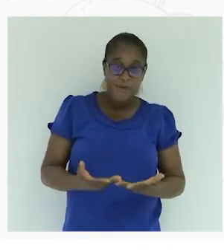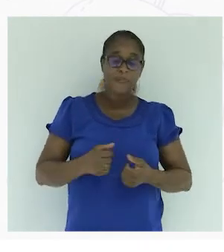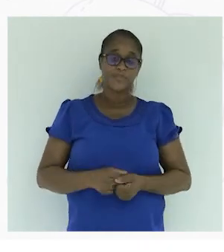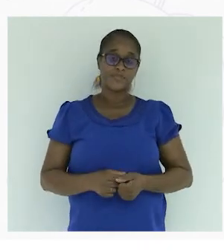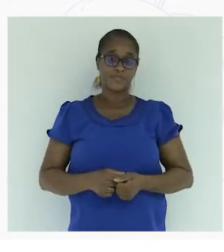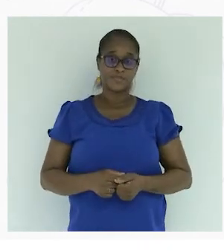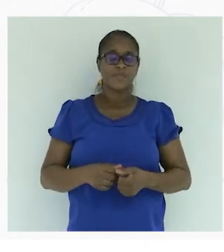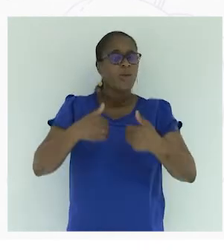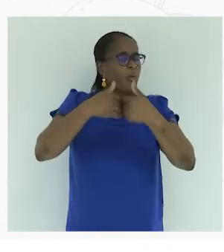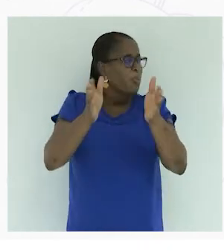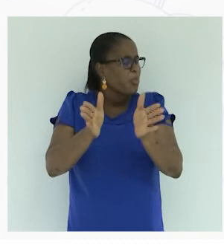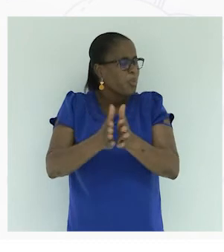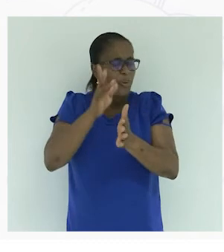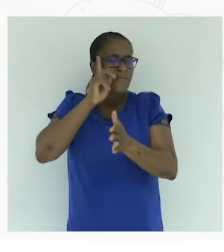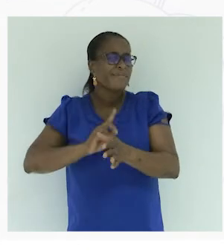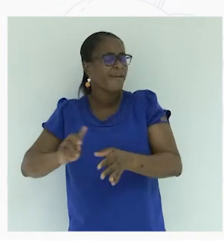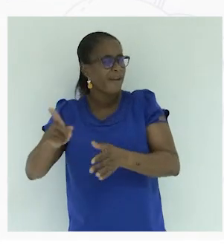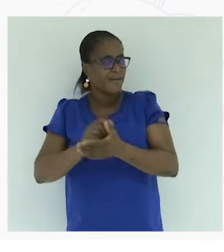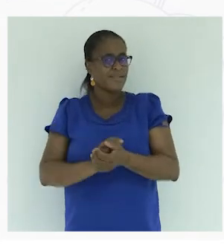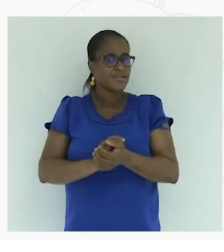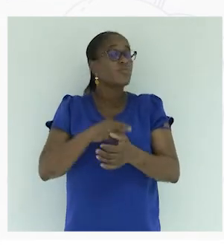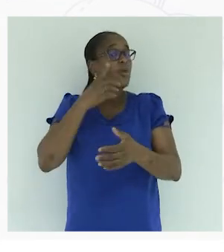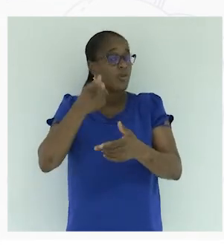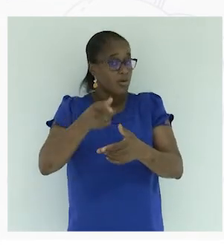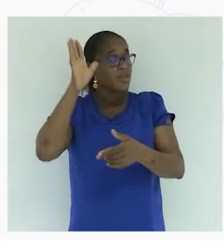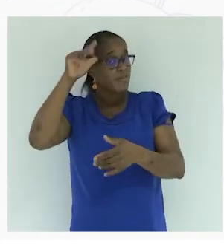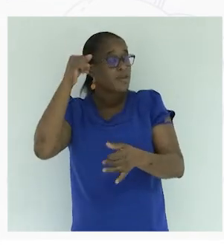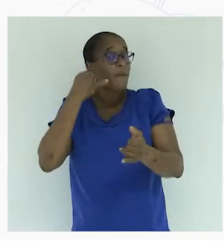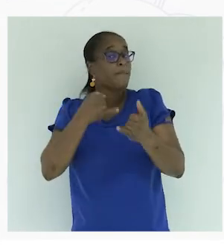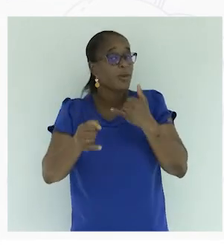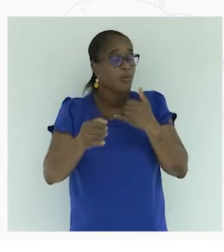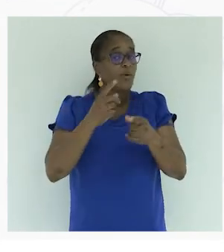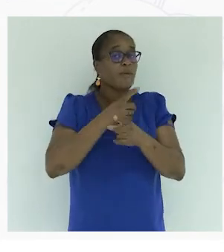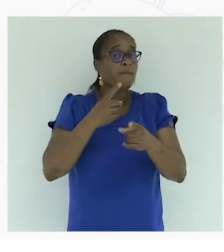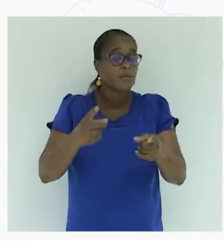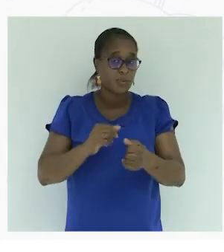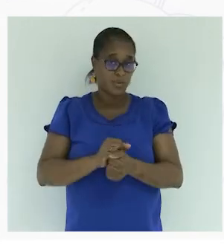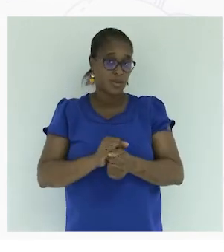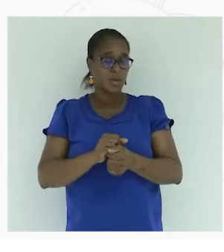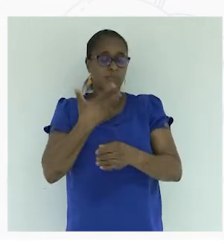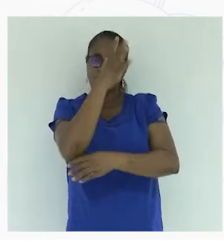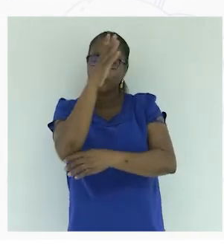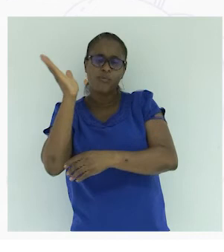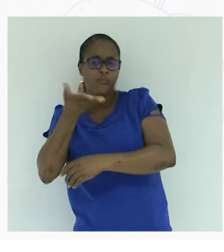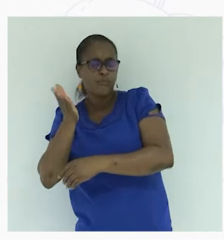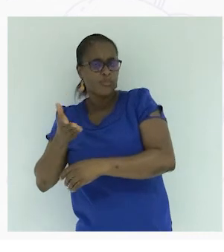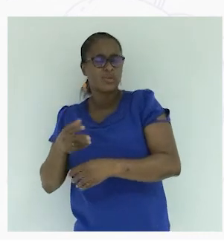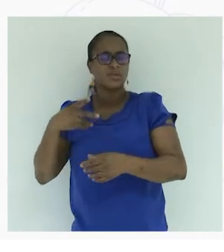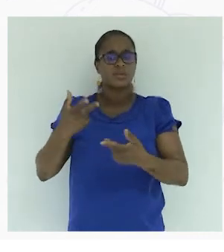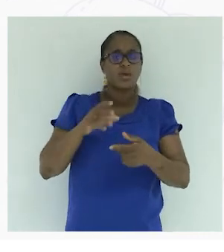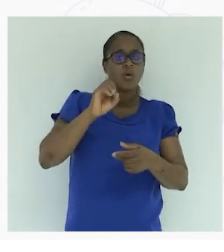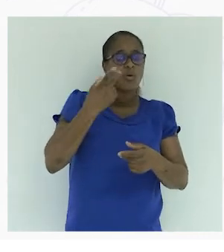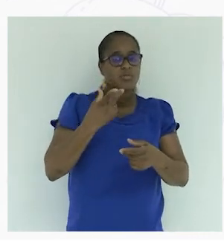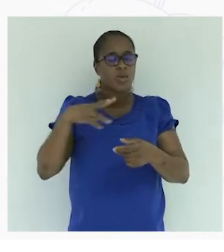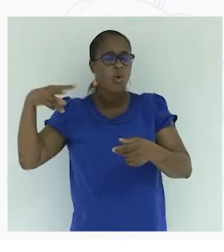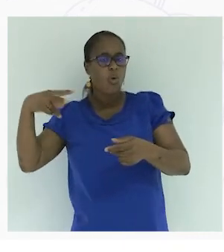Infelizmente, todas elas são espécies em perigo devido à desflorestação, ou seja, ao abate